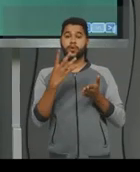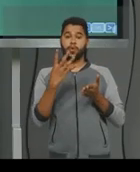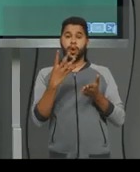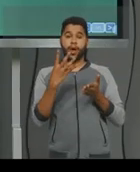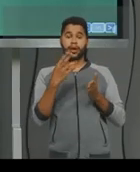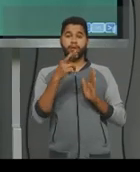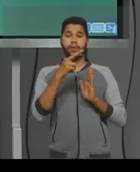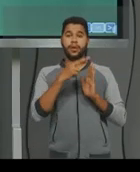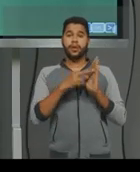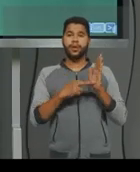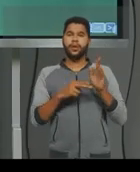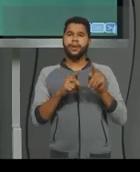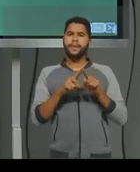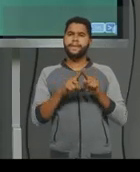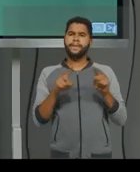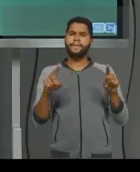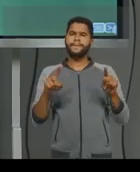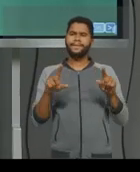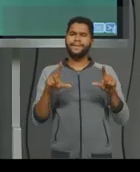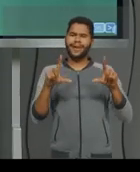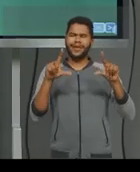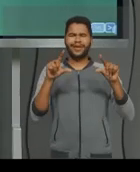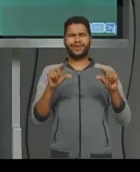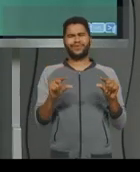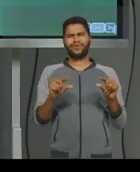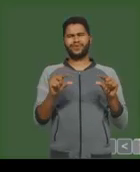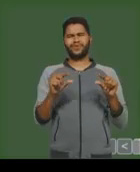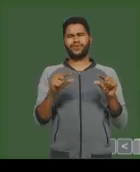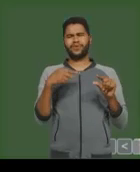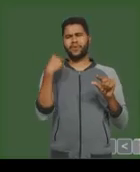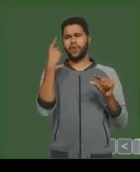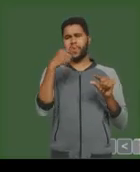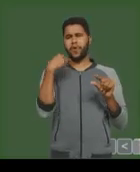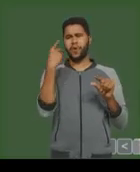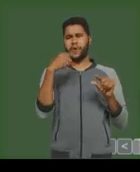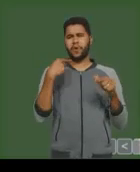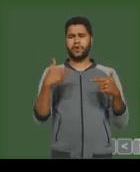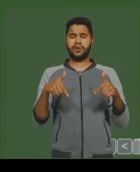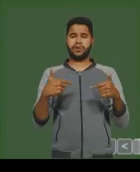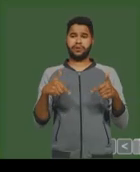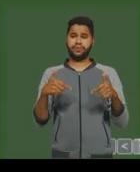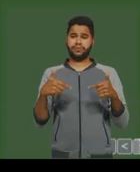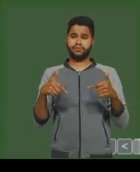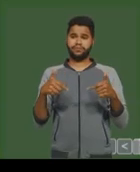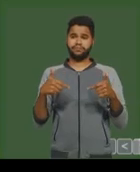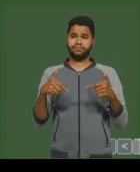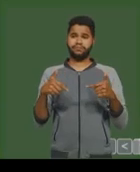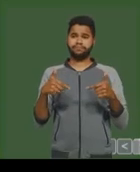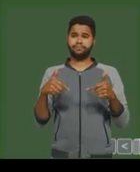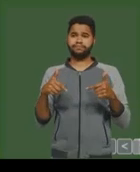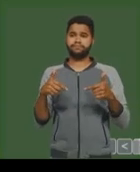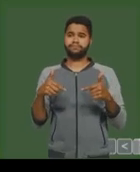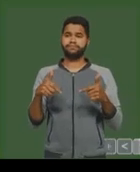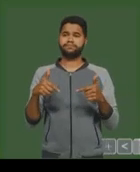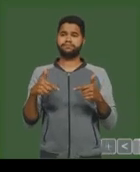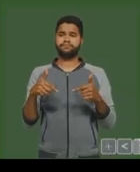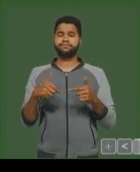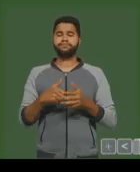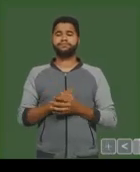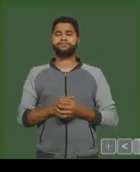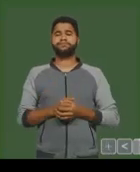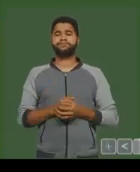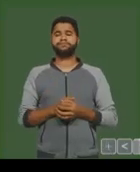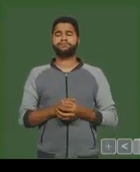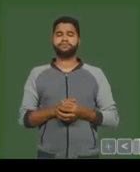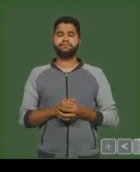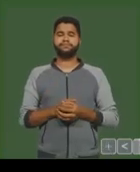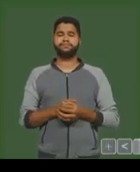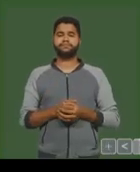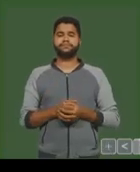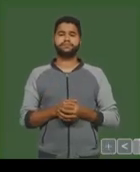aí você decidiu reduzir seu ritmo de trabalho, né?